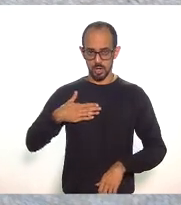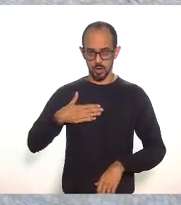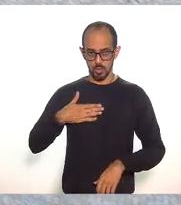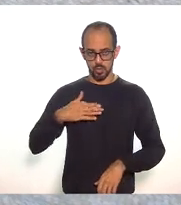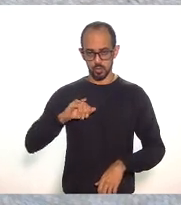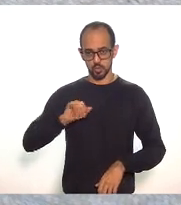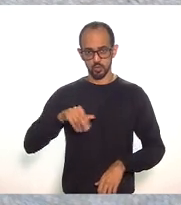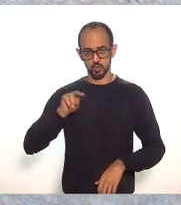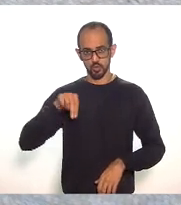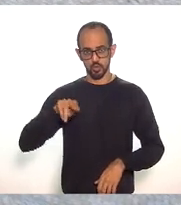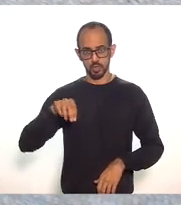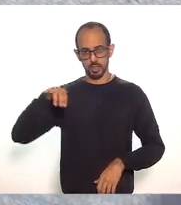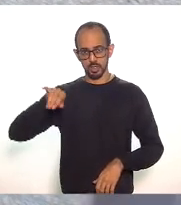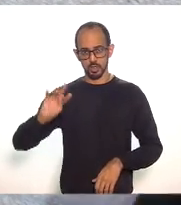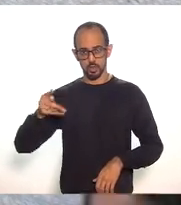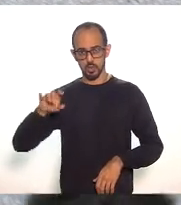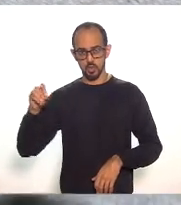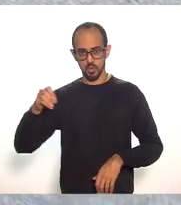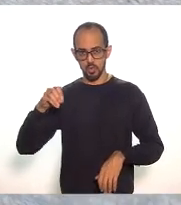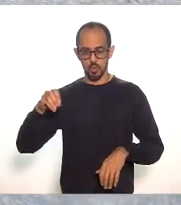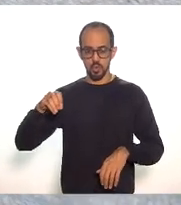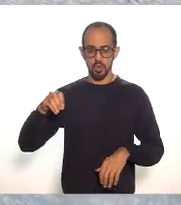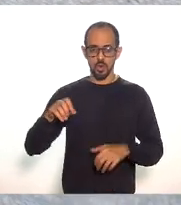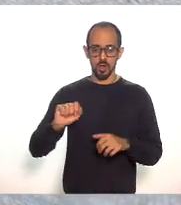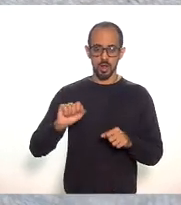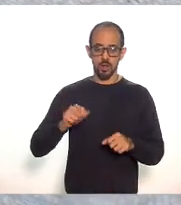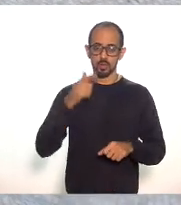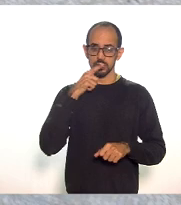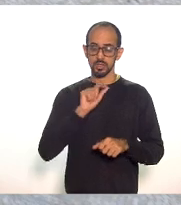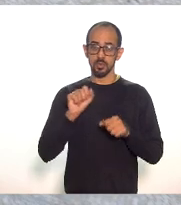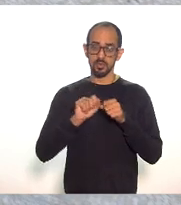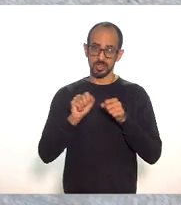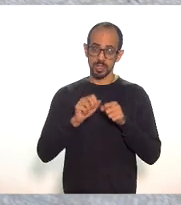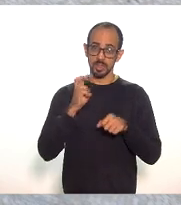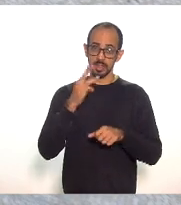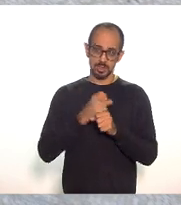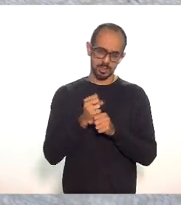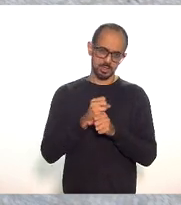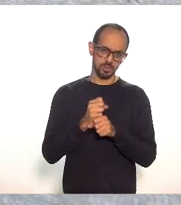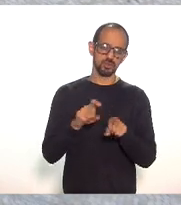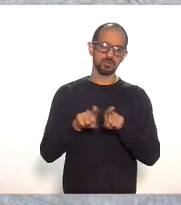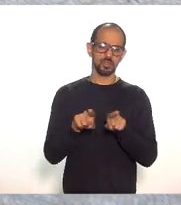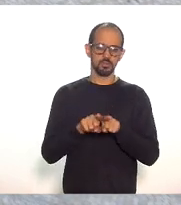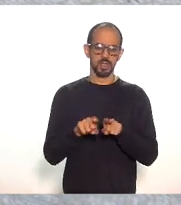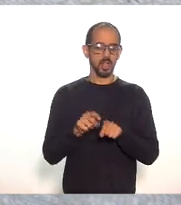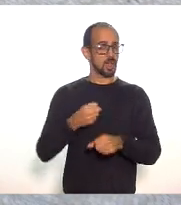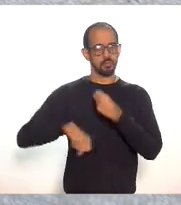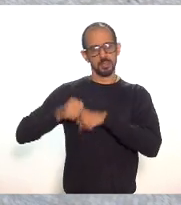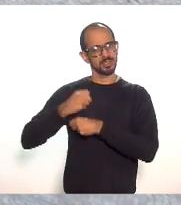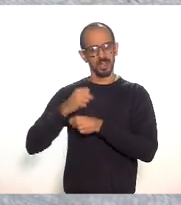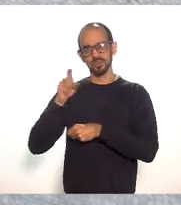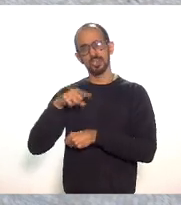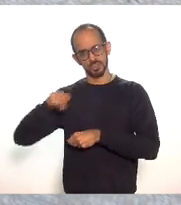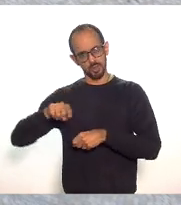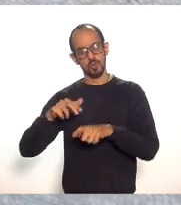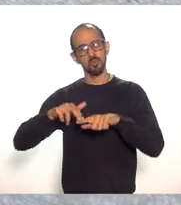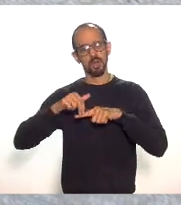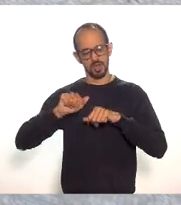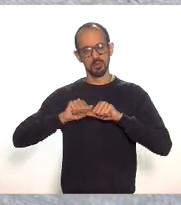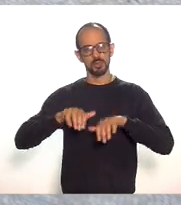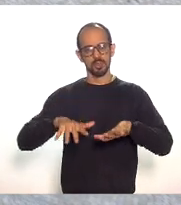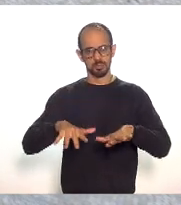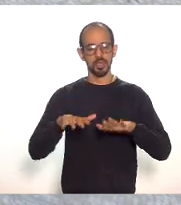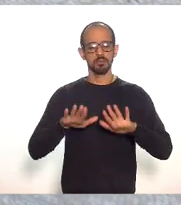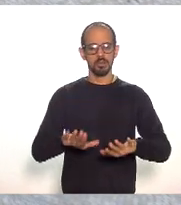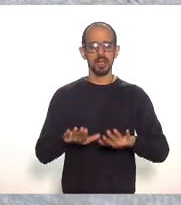nesses 4 anos que ficou à frente, pôde organizar 3, só não teve ano passado por causa da pandemia, e a festa deu novamente